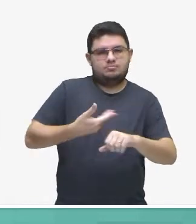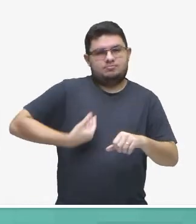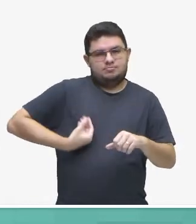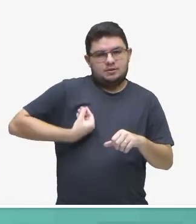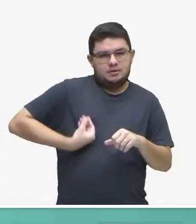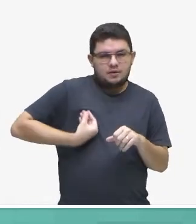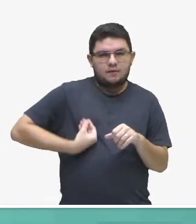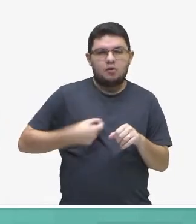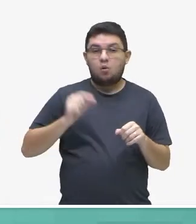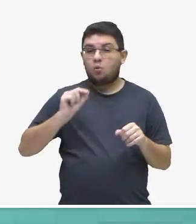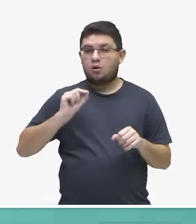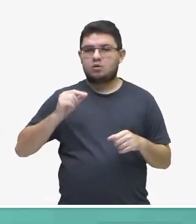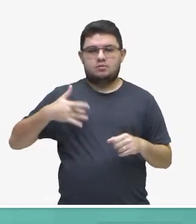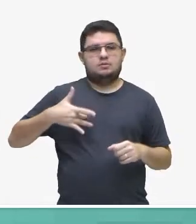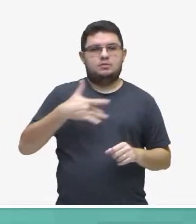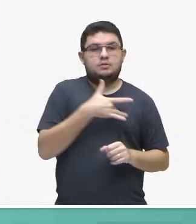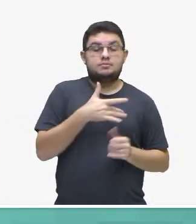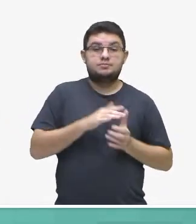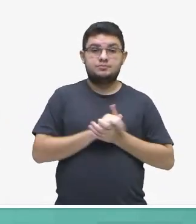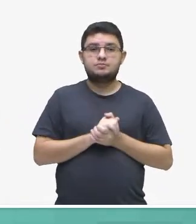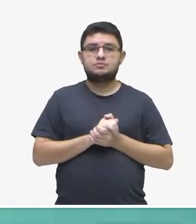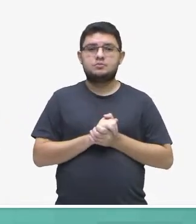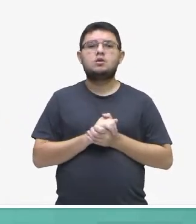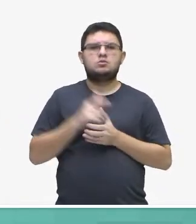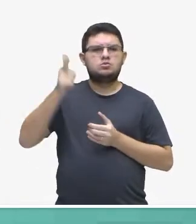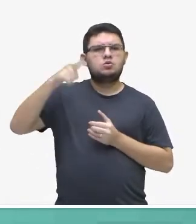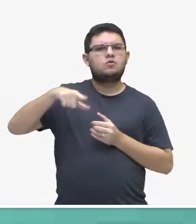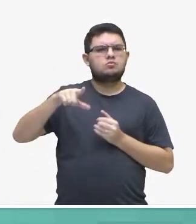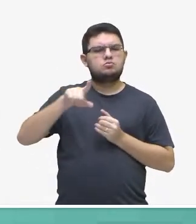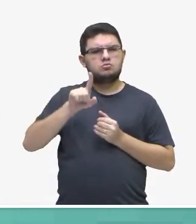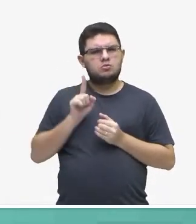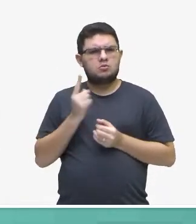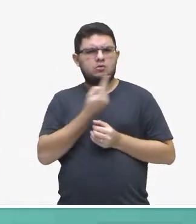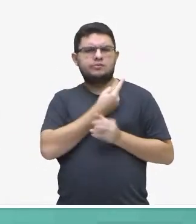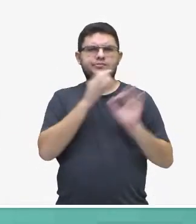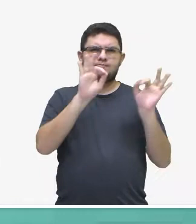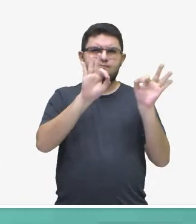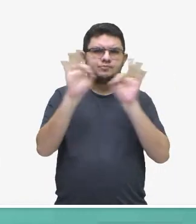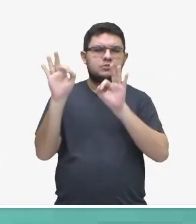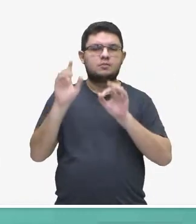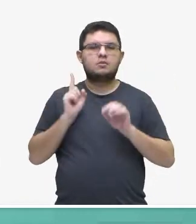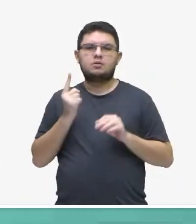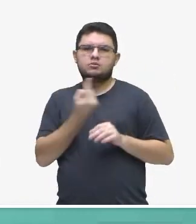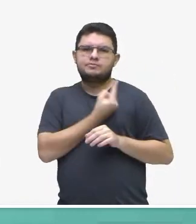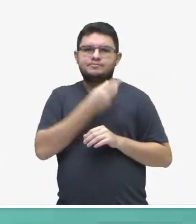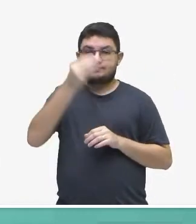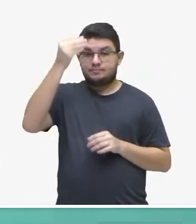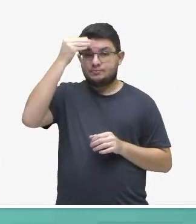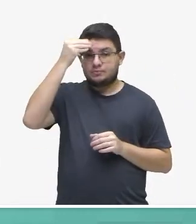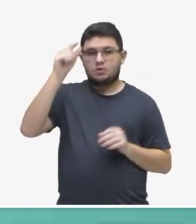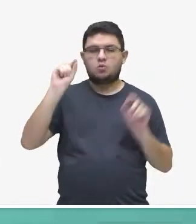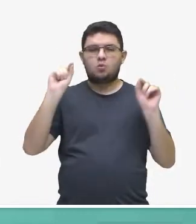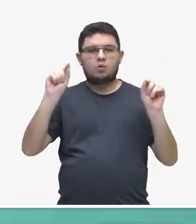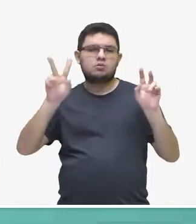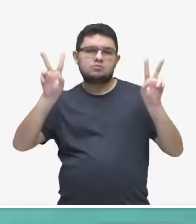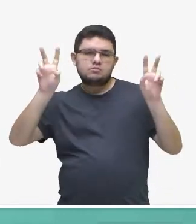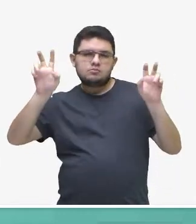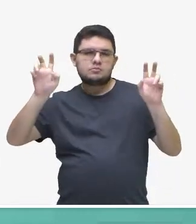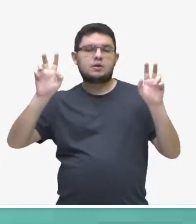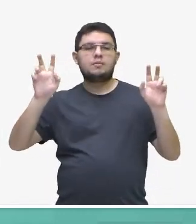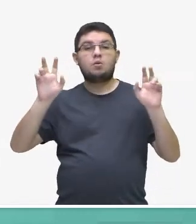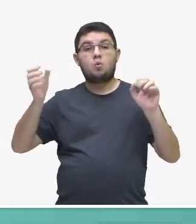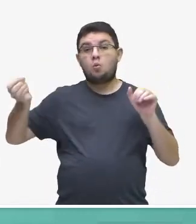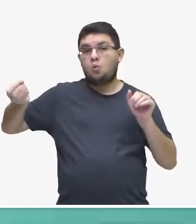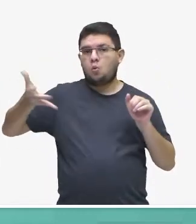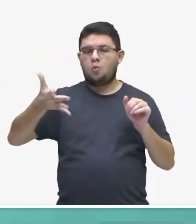ainda hoje, né? Então não se preocupem, porque nós vamos memorizar bem essas expressões aí desse tipo de vocabulário que é novo,